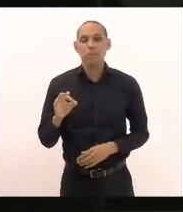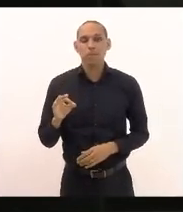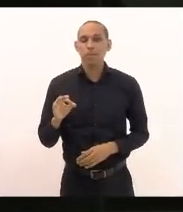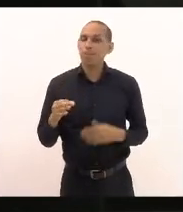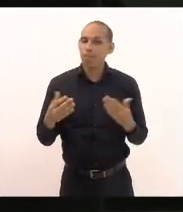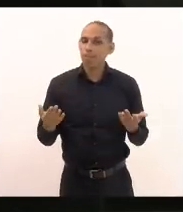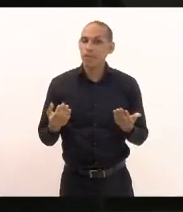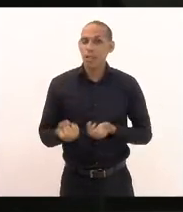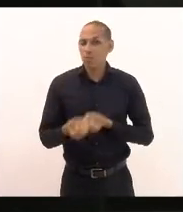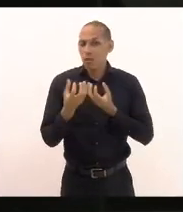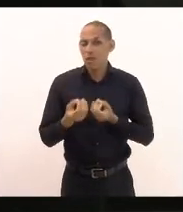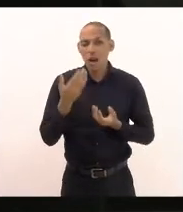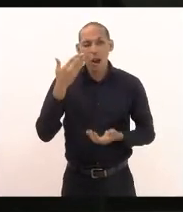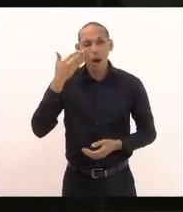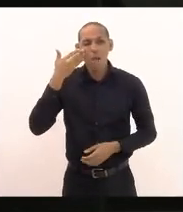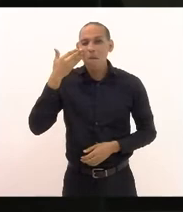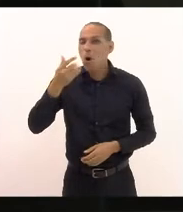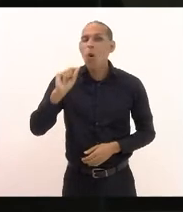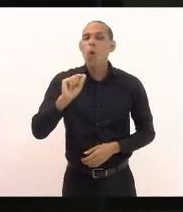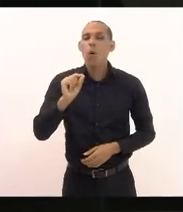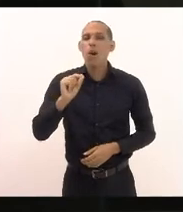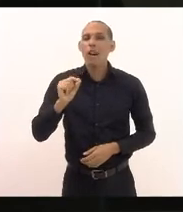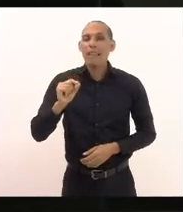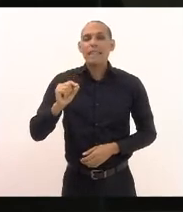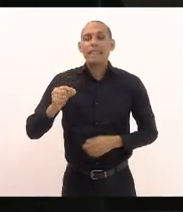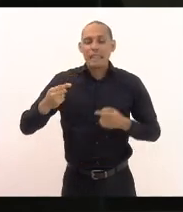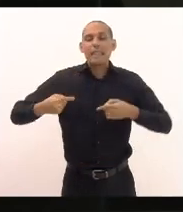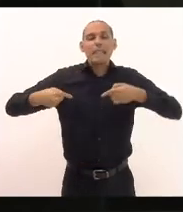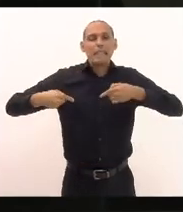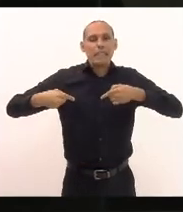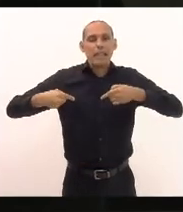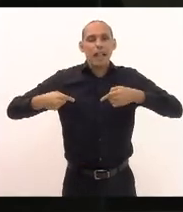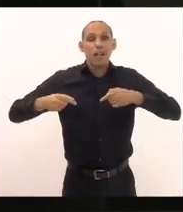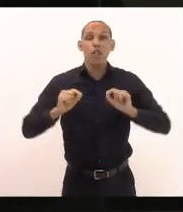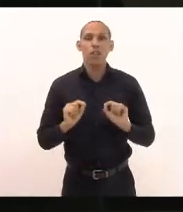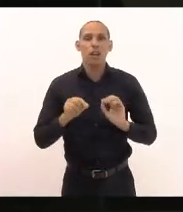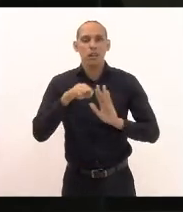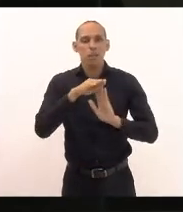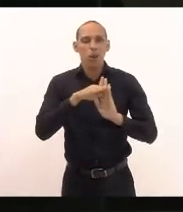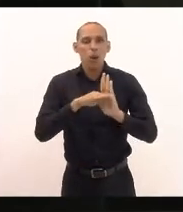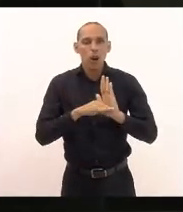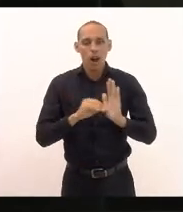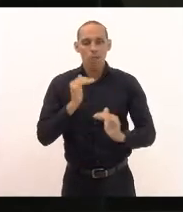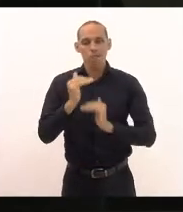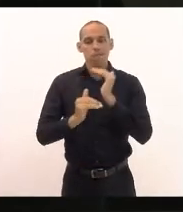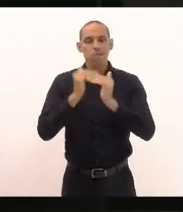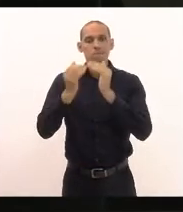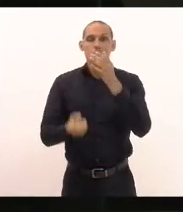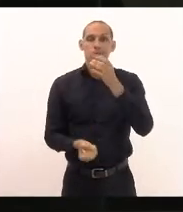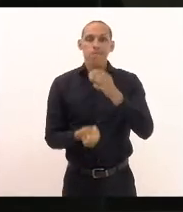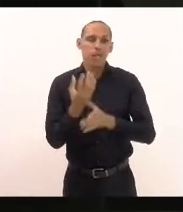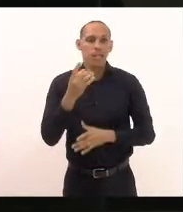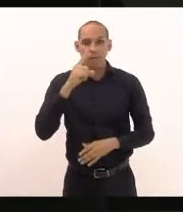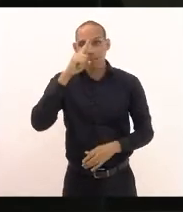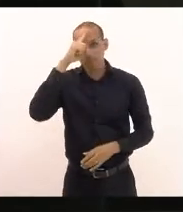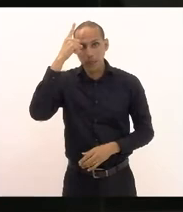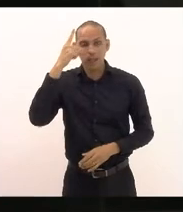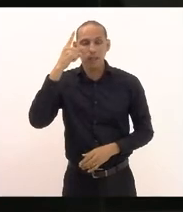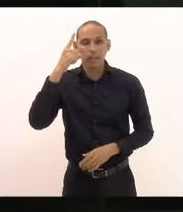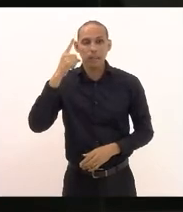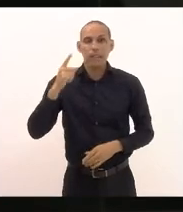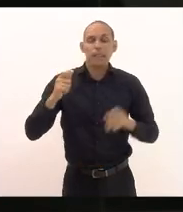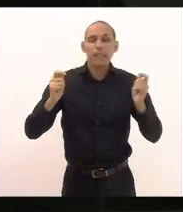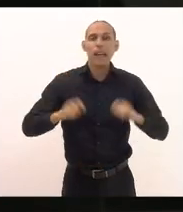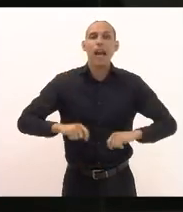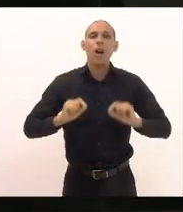bem o tamanho do desafio de construir um programa de desenvolvimento, um programa de desenvolvimento